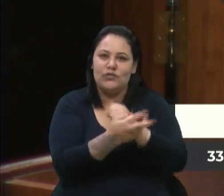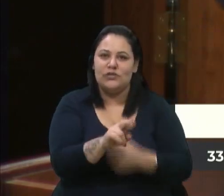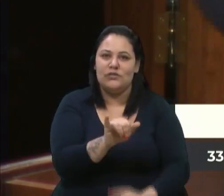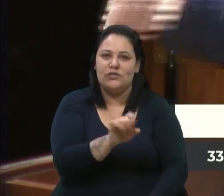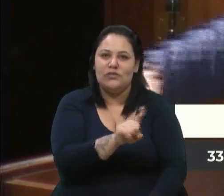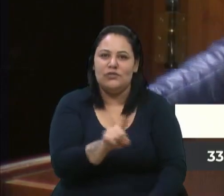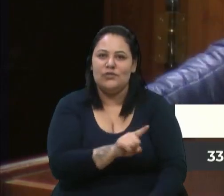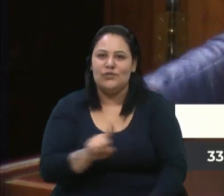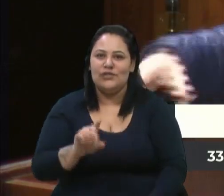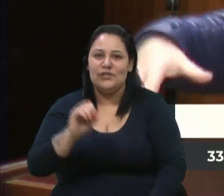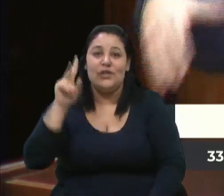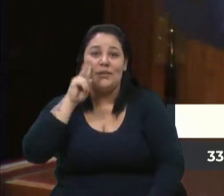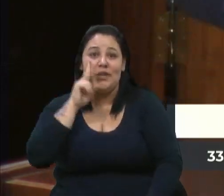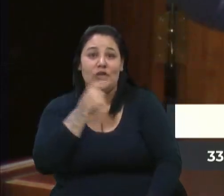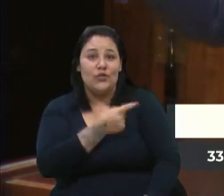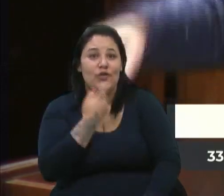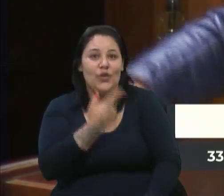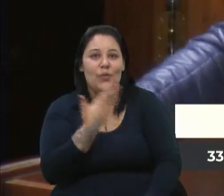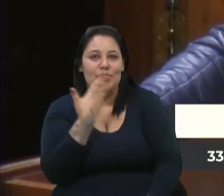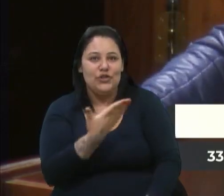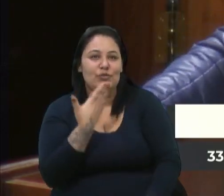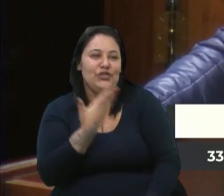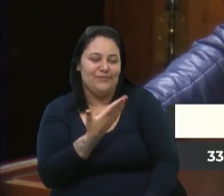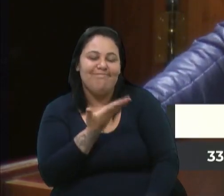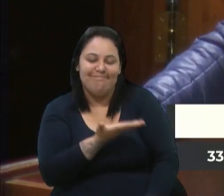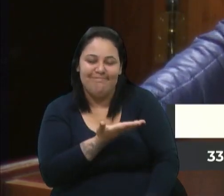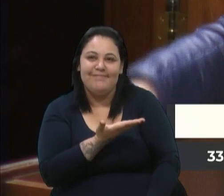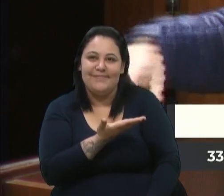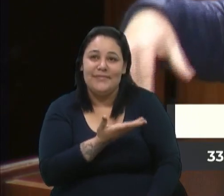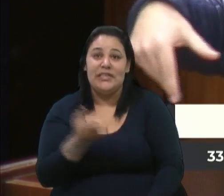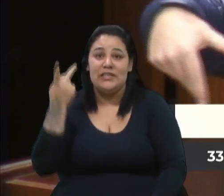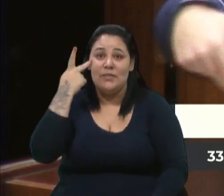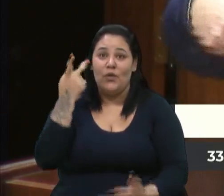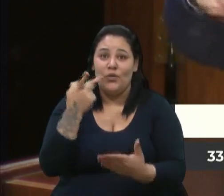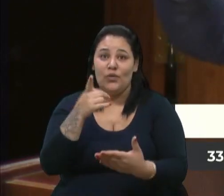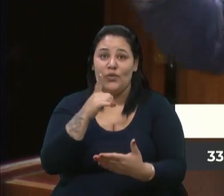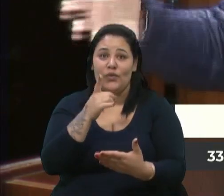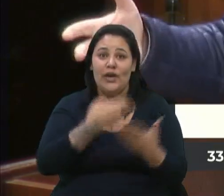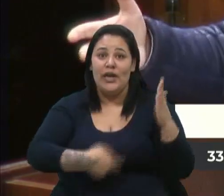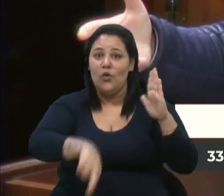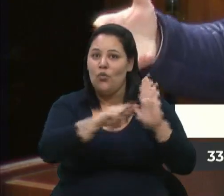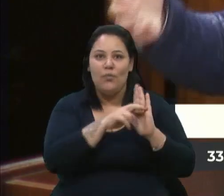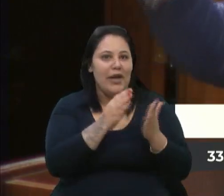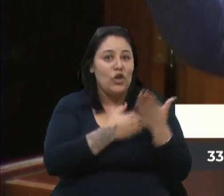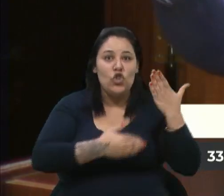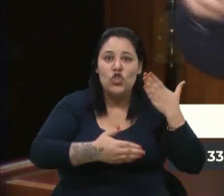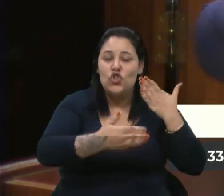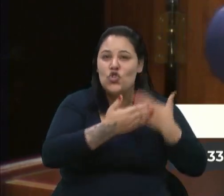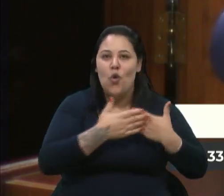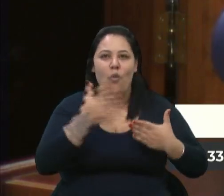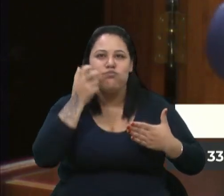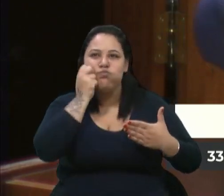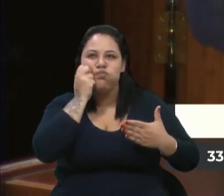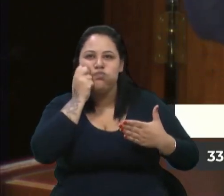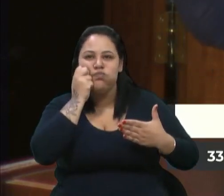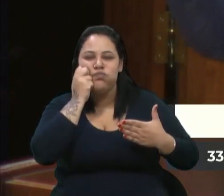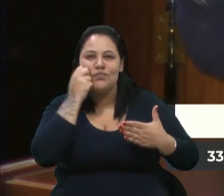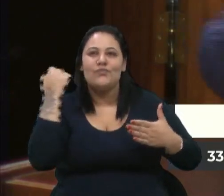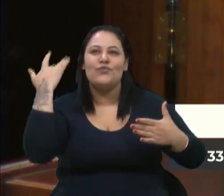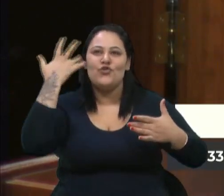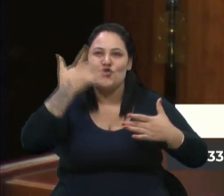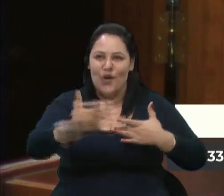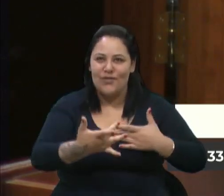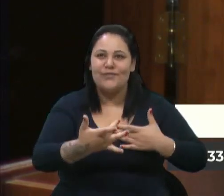Lembrei, né, que tantas coisas acontecem. São Paulo tem recuperado todo o centro histórico através de